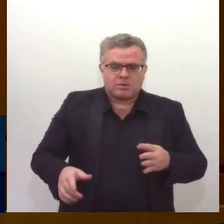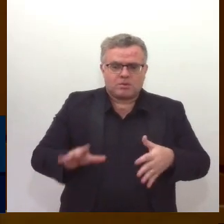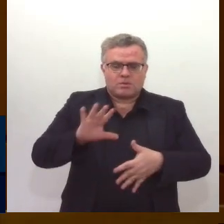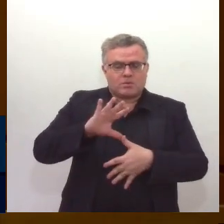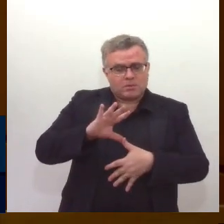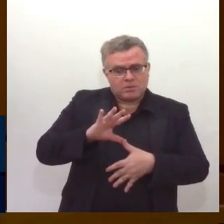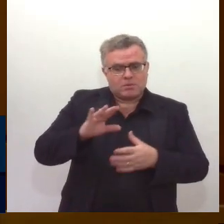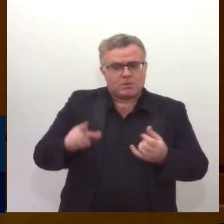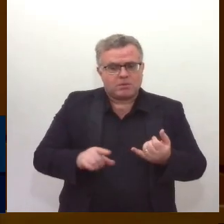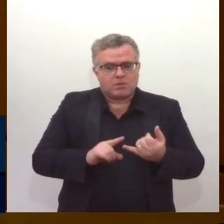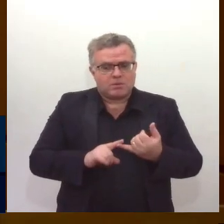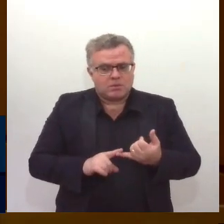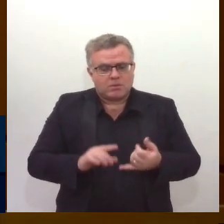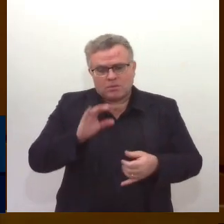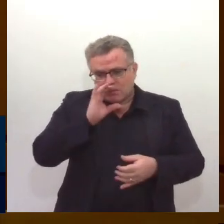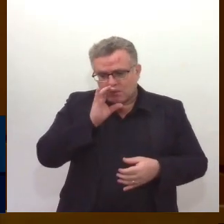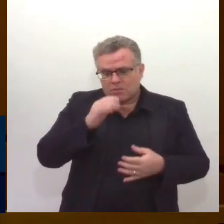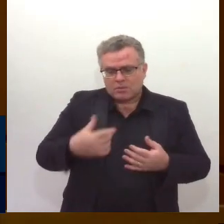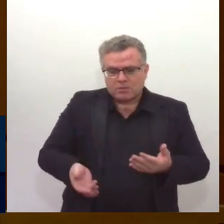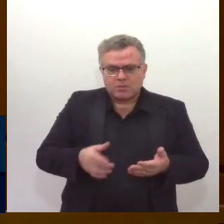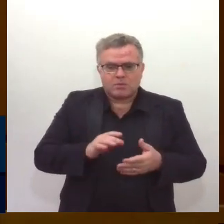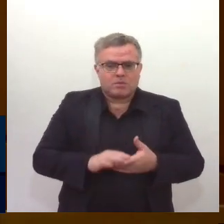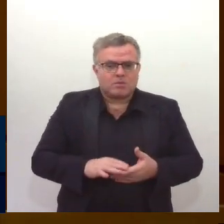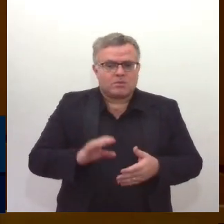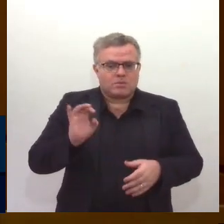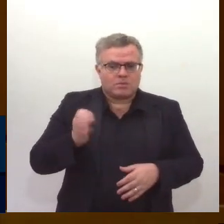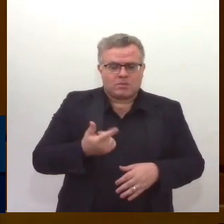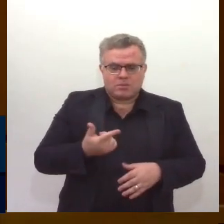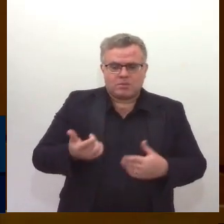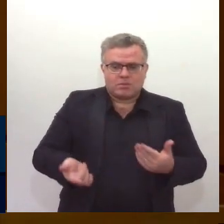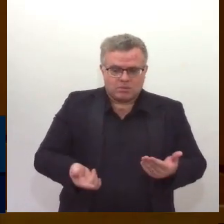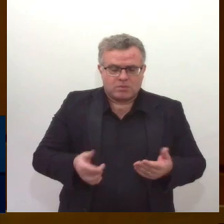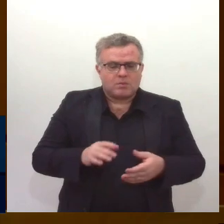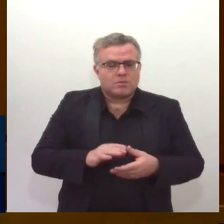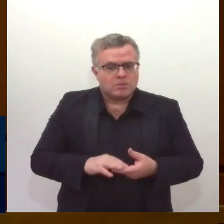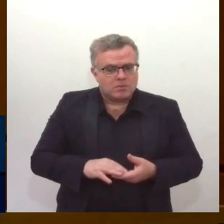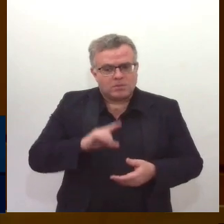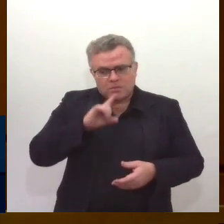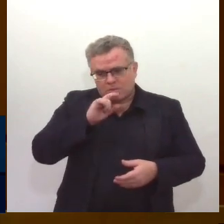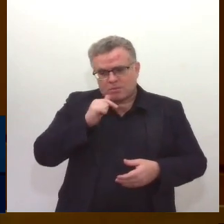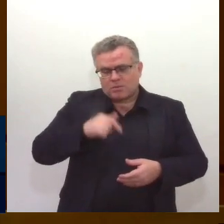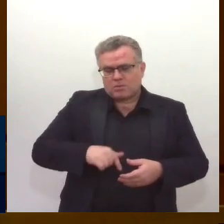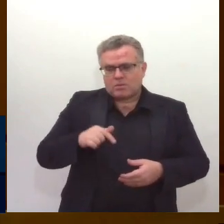Socorro, Estância, e Aracaju aparece com